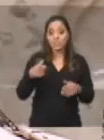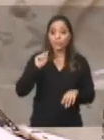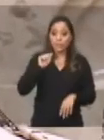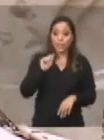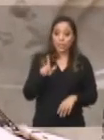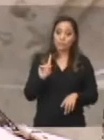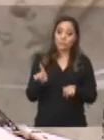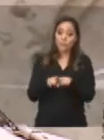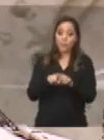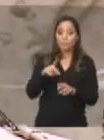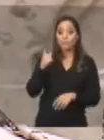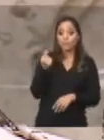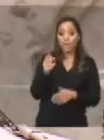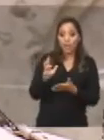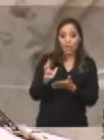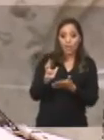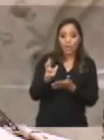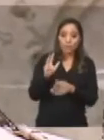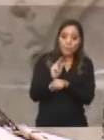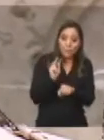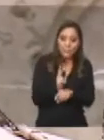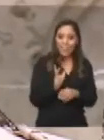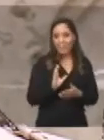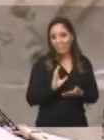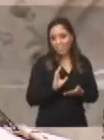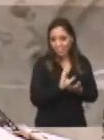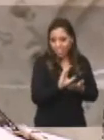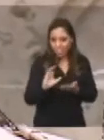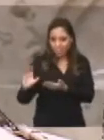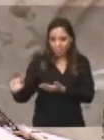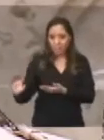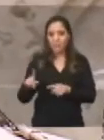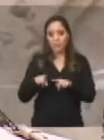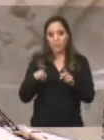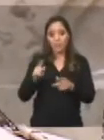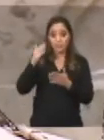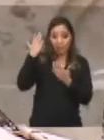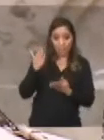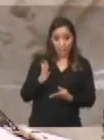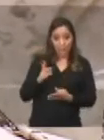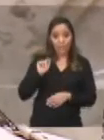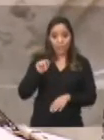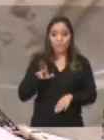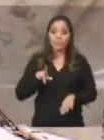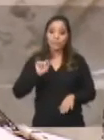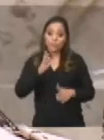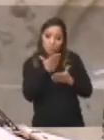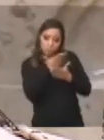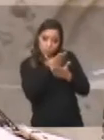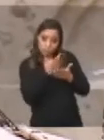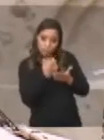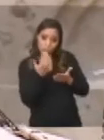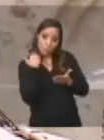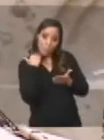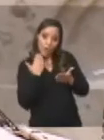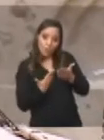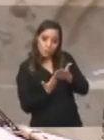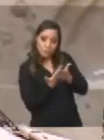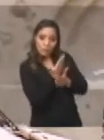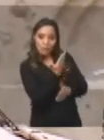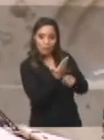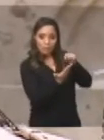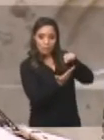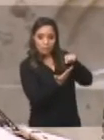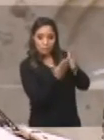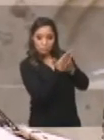empréstimos de fato ocorreram. Além disso, a análise da movimentação financeira dos envolvidos não indica que tenha havido efetivamente a